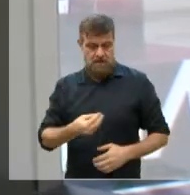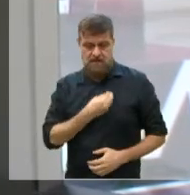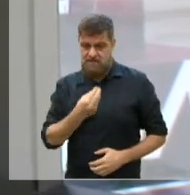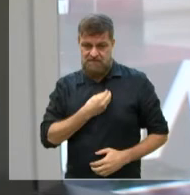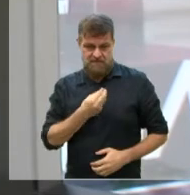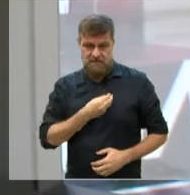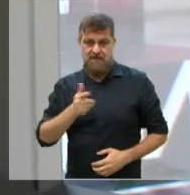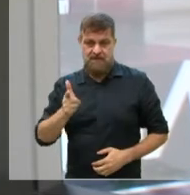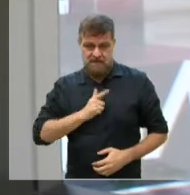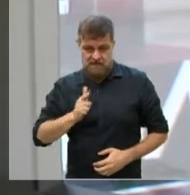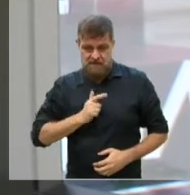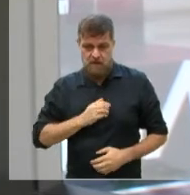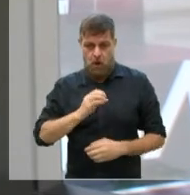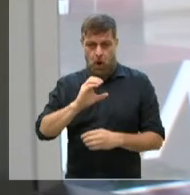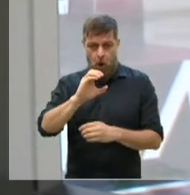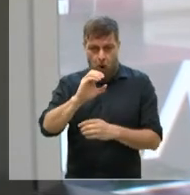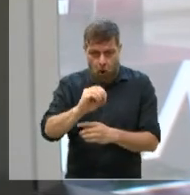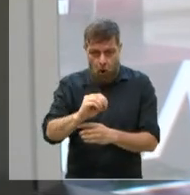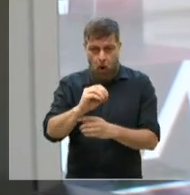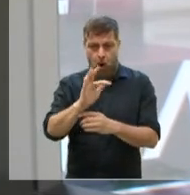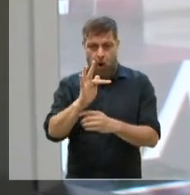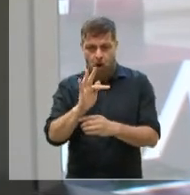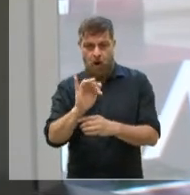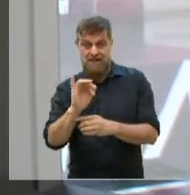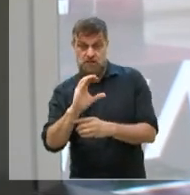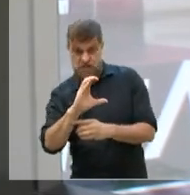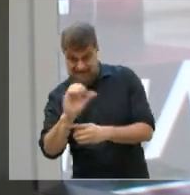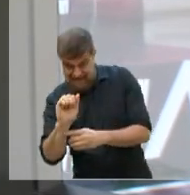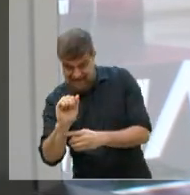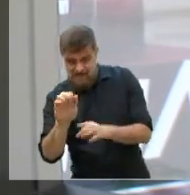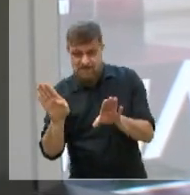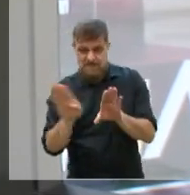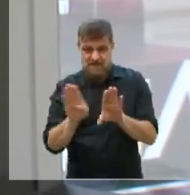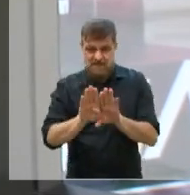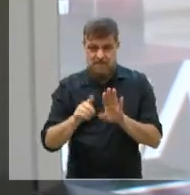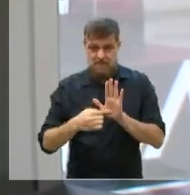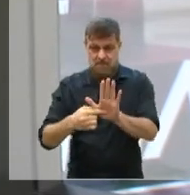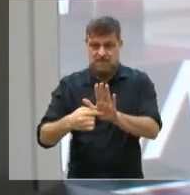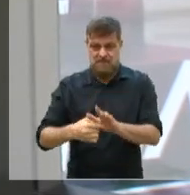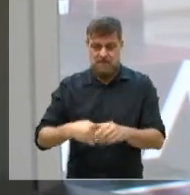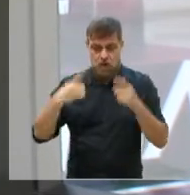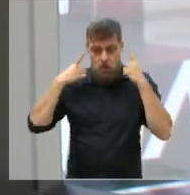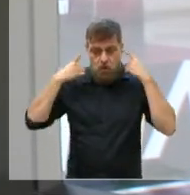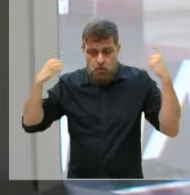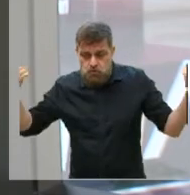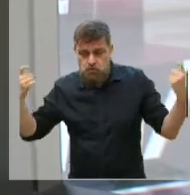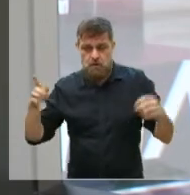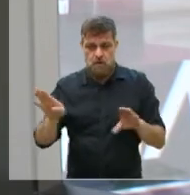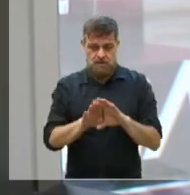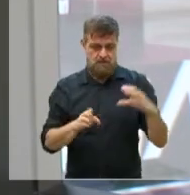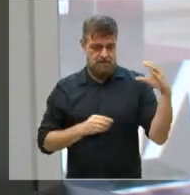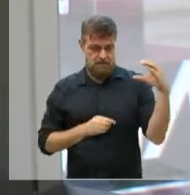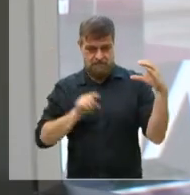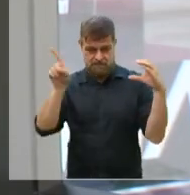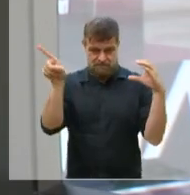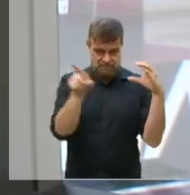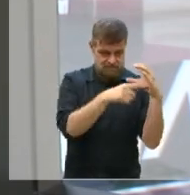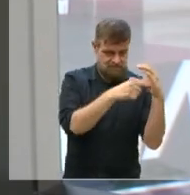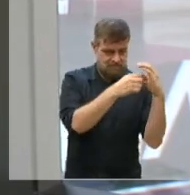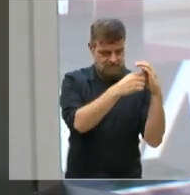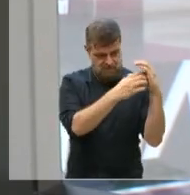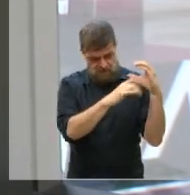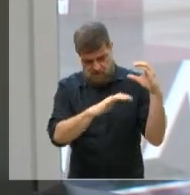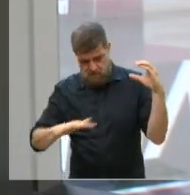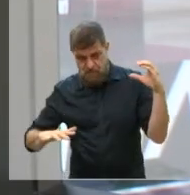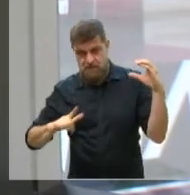da sua vida. A ótica está presente em qualquer momento. E transmissão de ondas como da parabólica, do satélite,